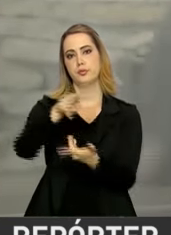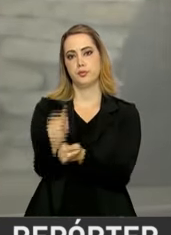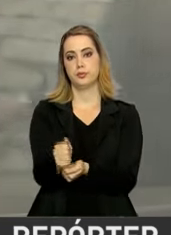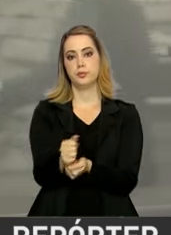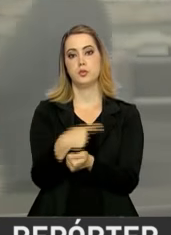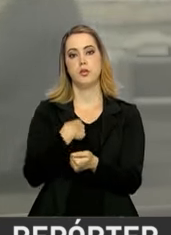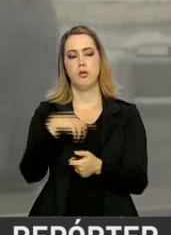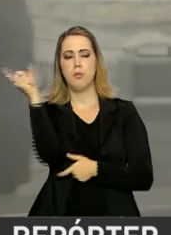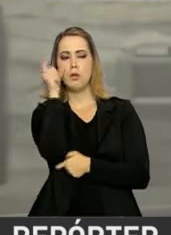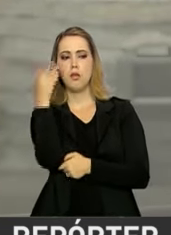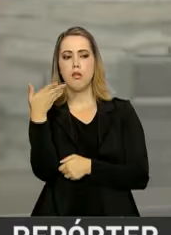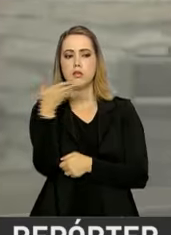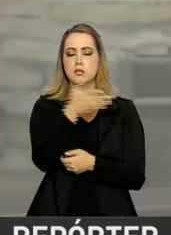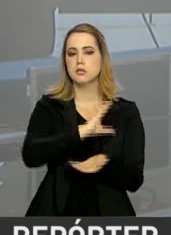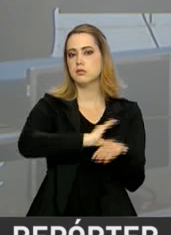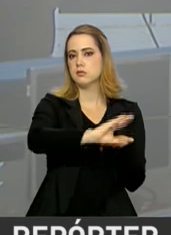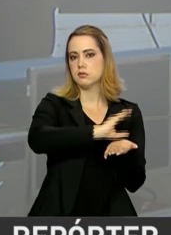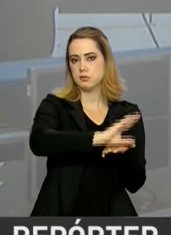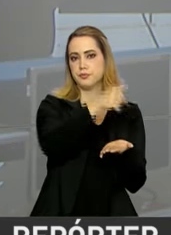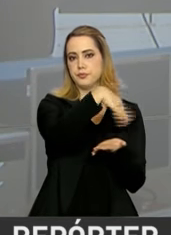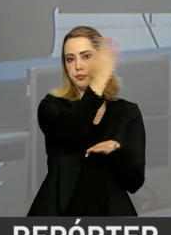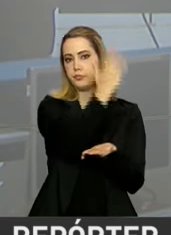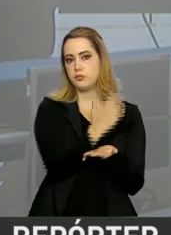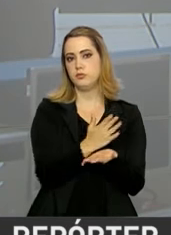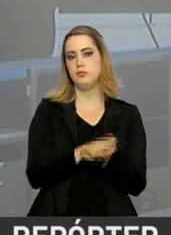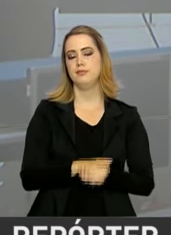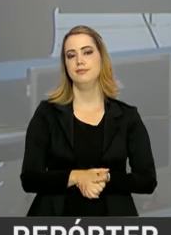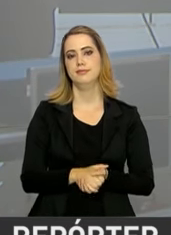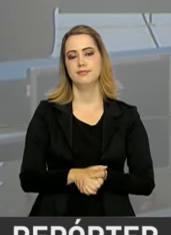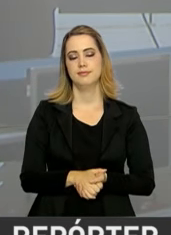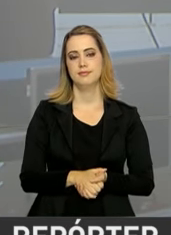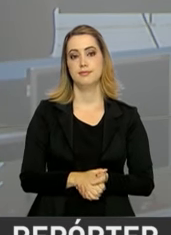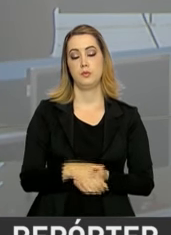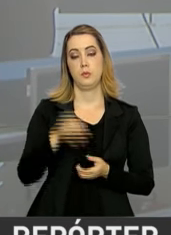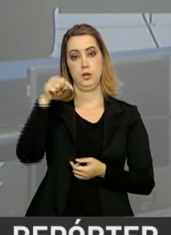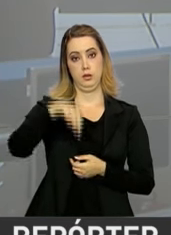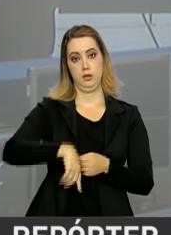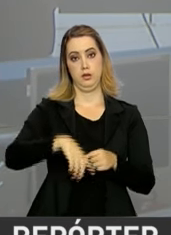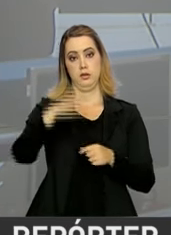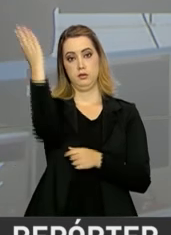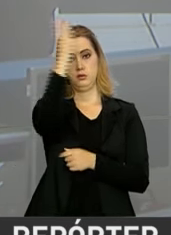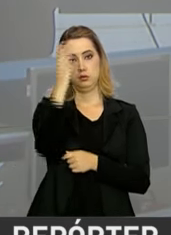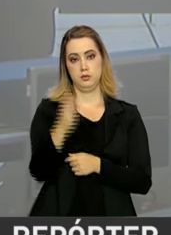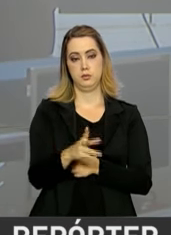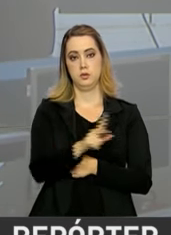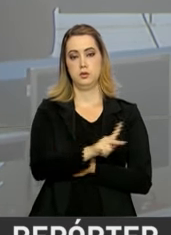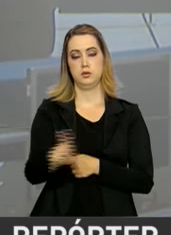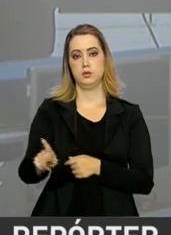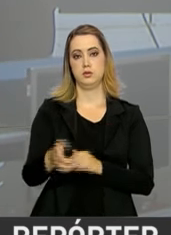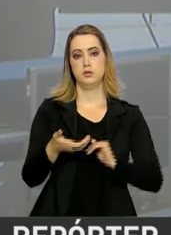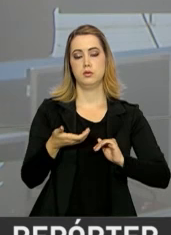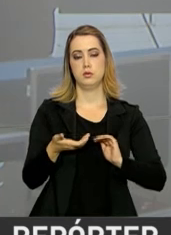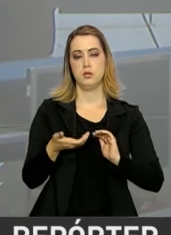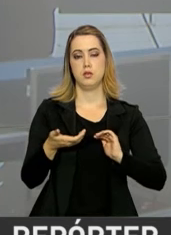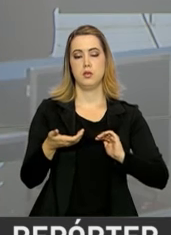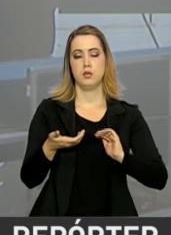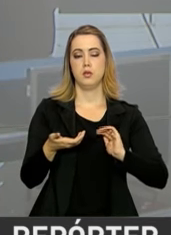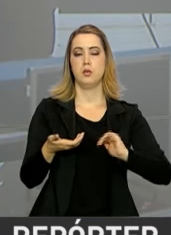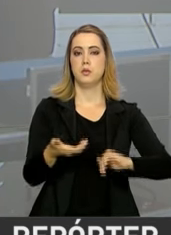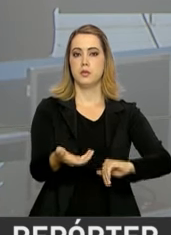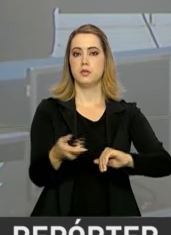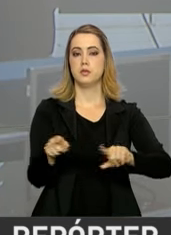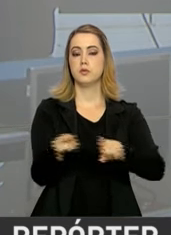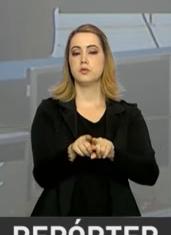atrair investimentos para o brasil e aqui no brasil o presidente da câmara rodrigo maia afirmou que a proposta de emenda à constituição